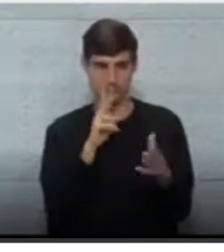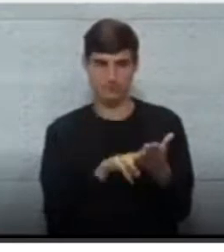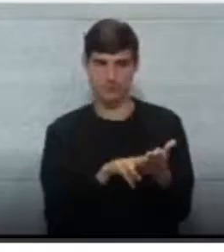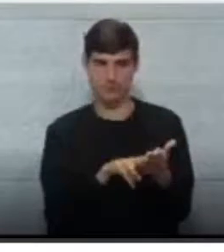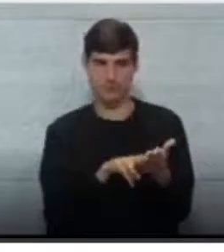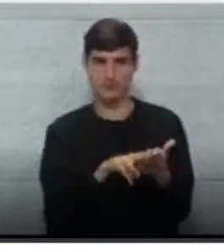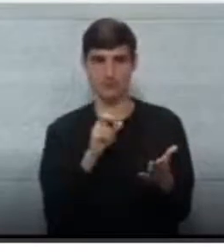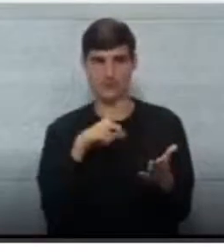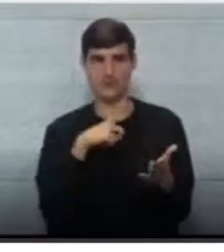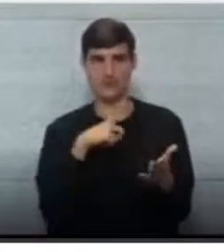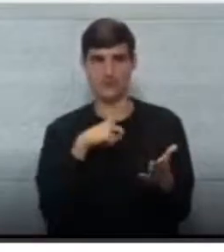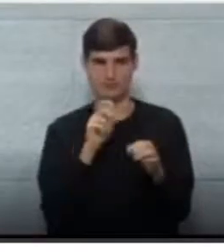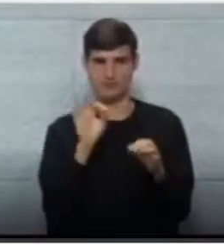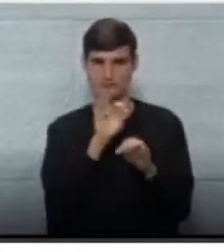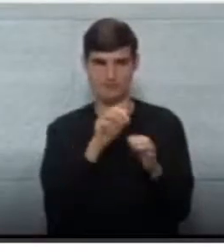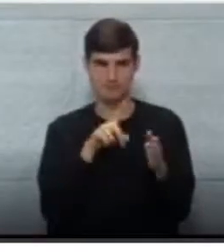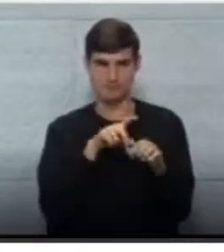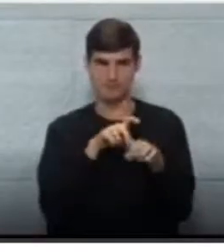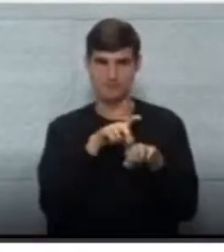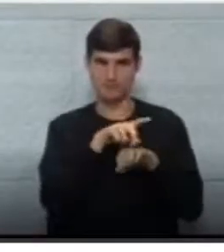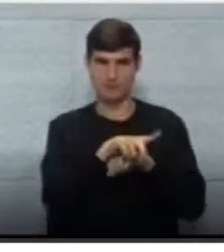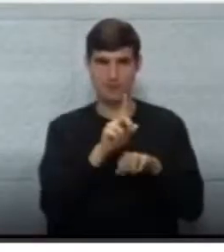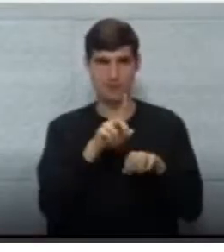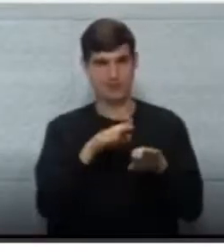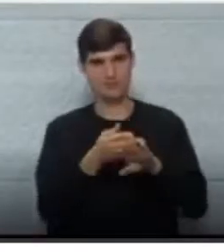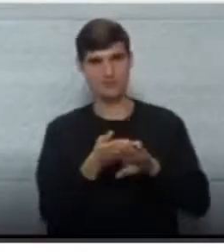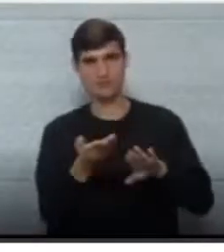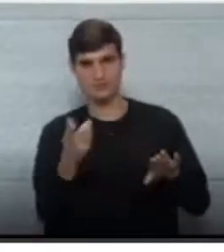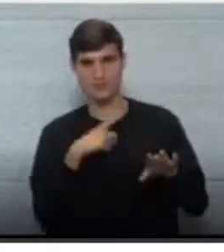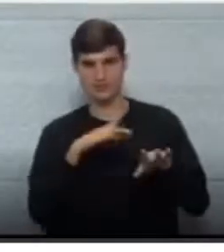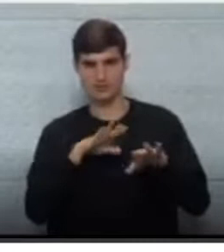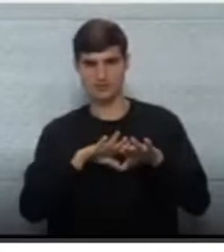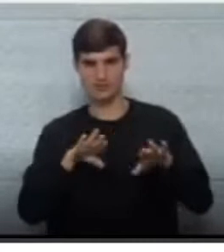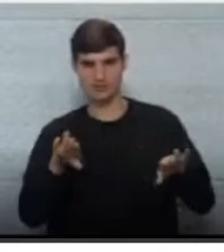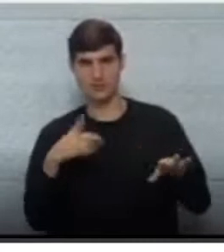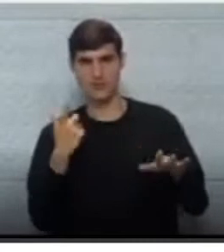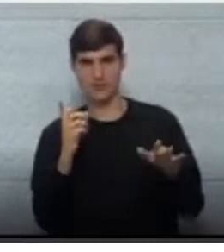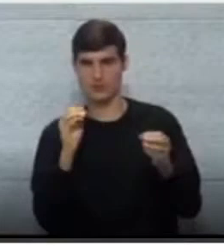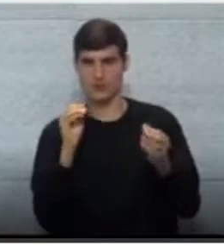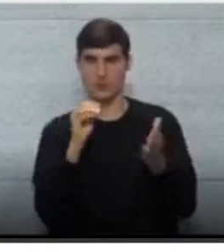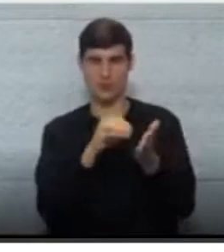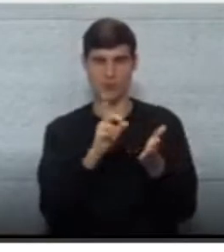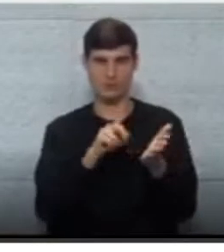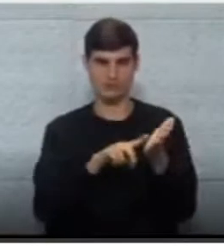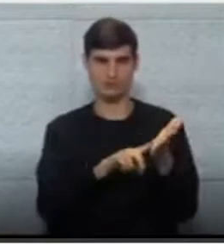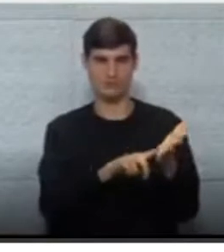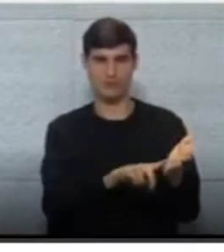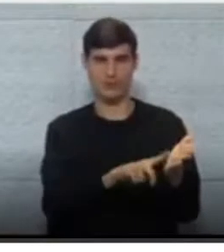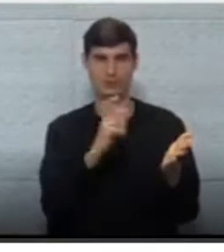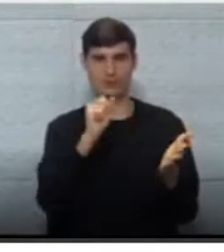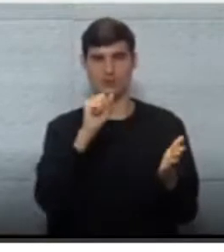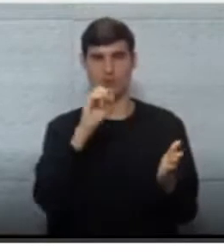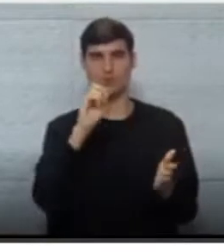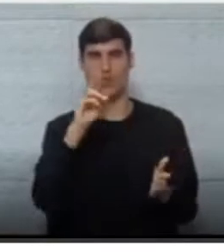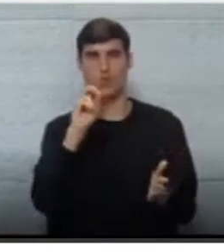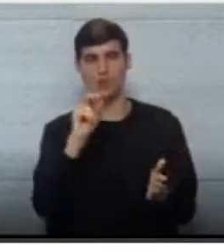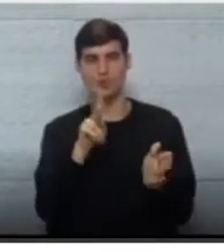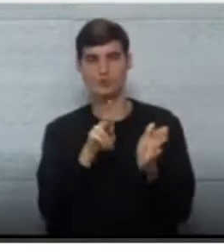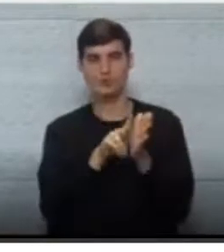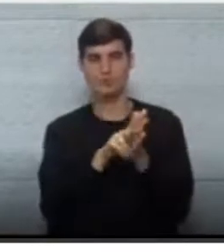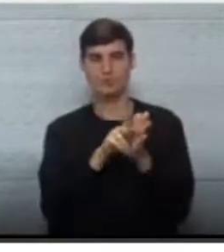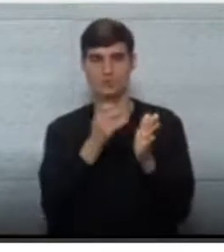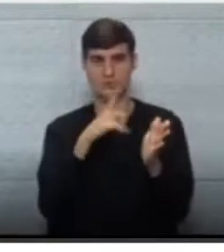cultivo líquido do organismo, para fazer essa separação, e aí nós vamos colocar em uma amostra de soro, e se